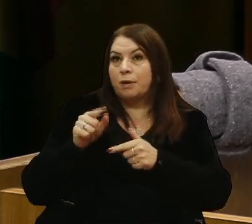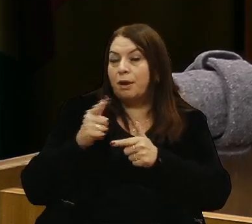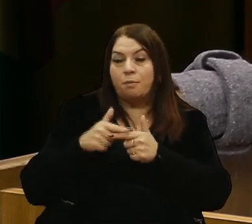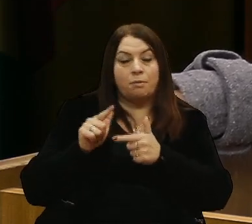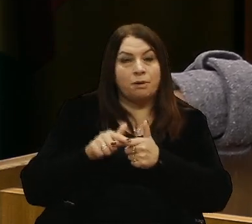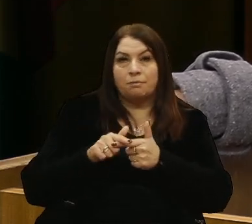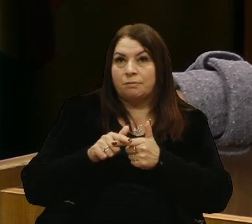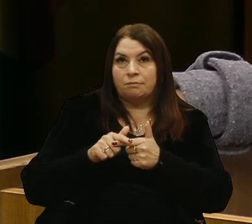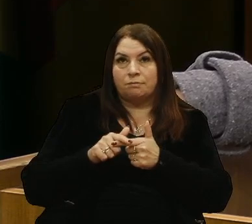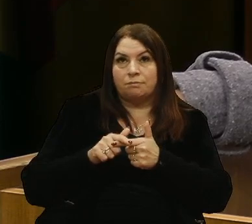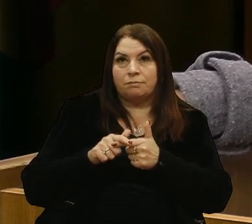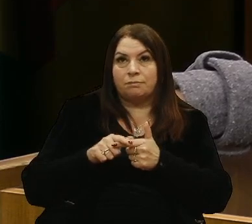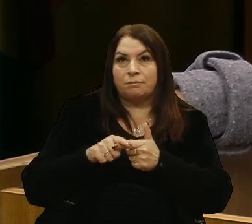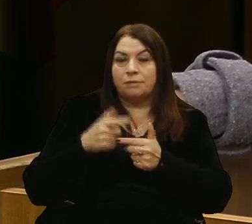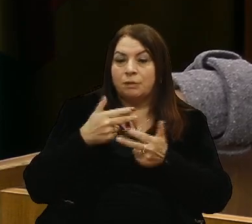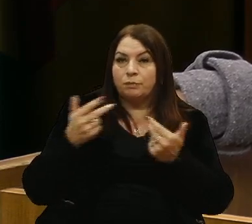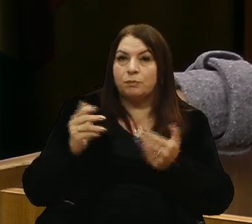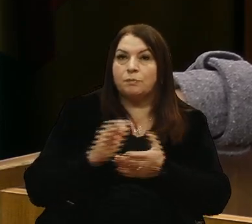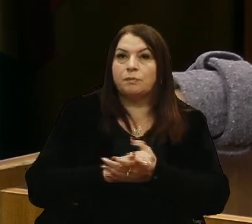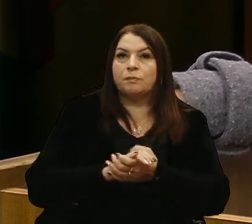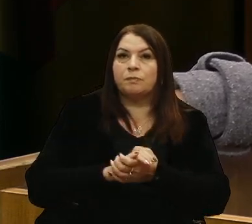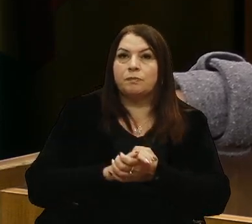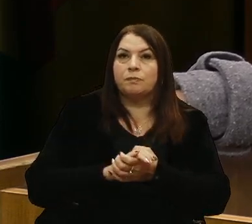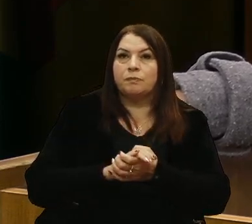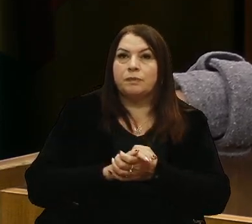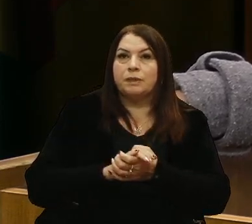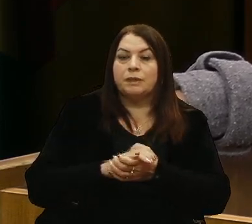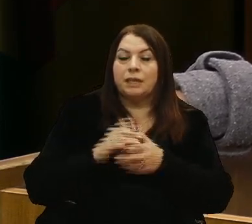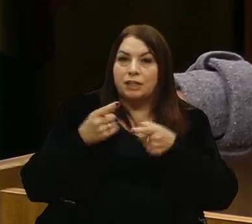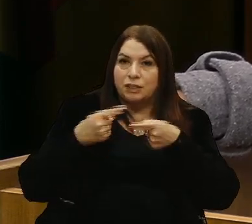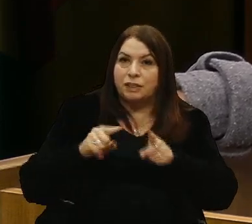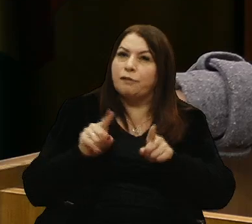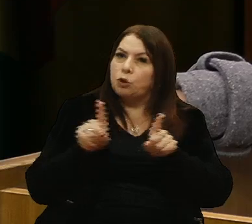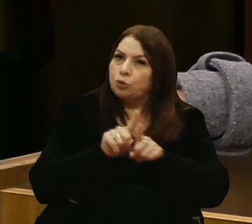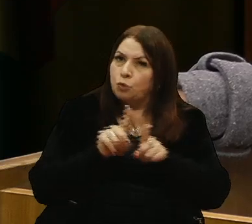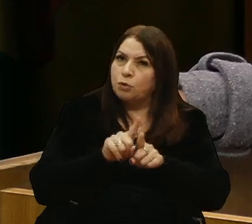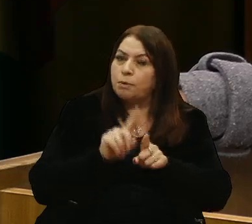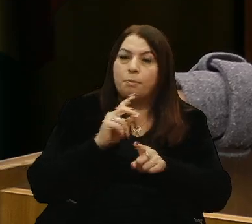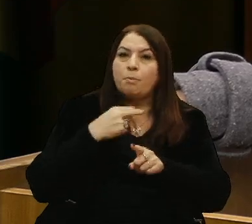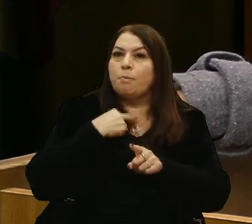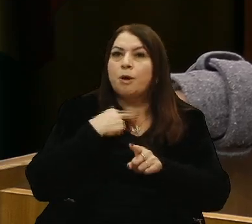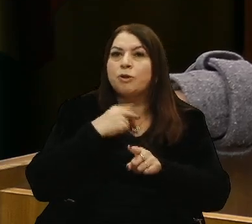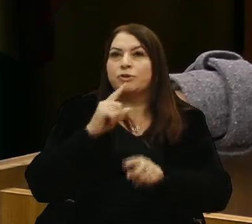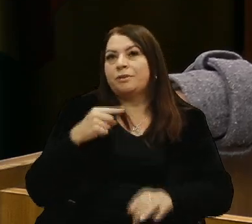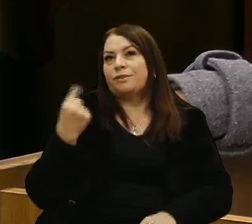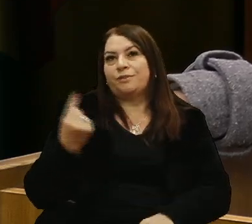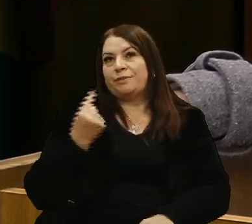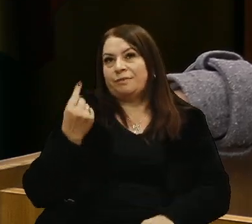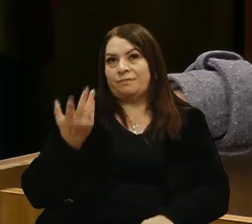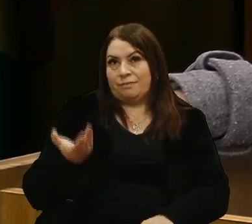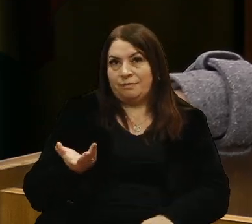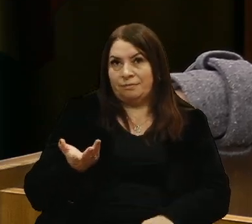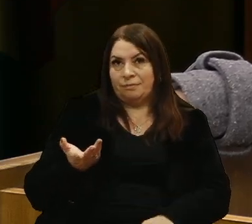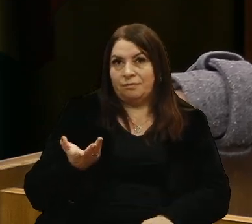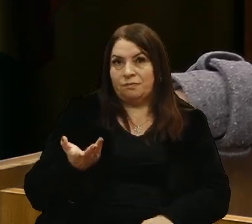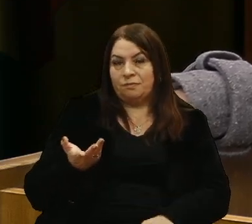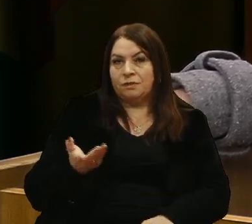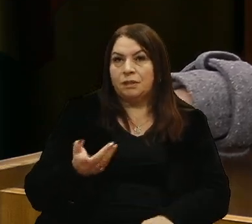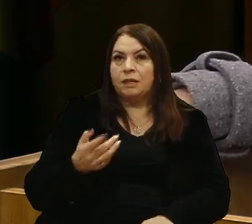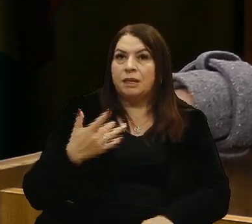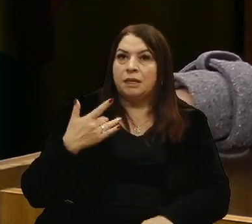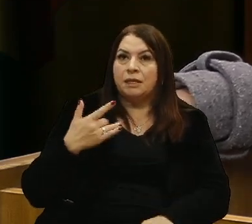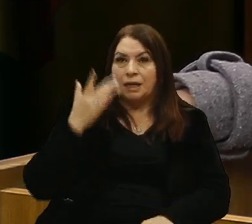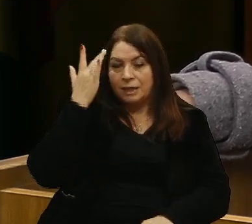problema, para uma questão que é desafiadora, mas que não pode ser sozinha. E que a